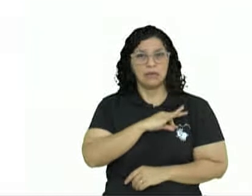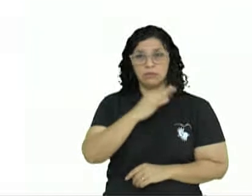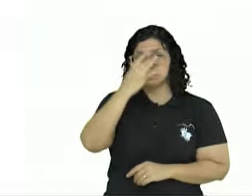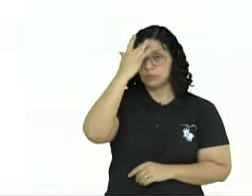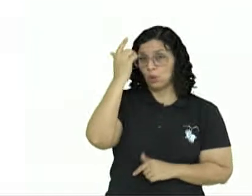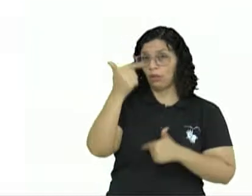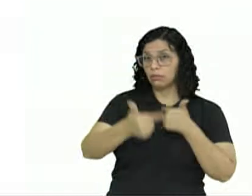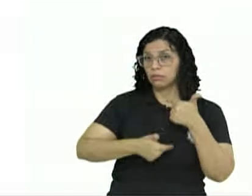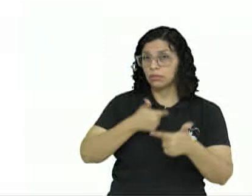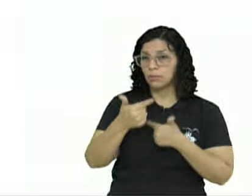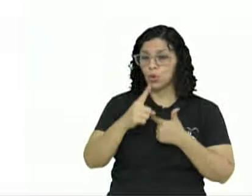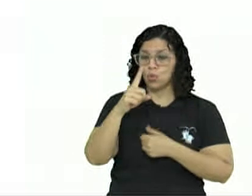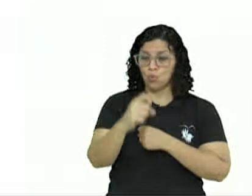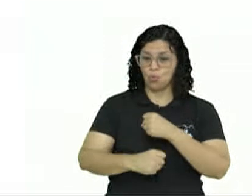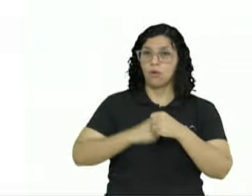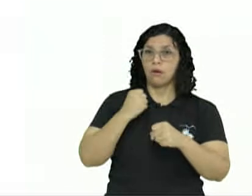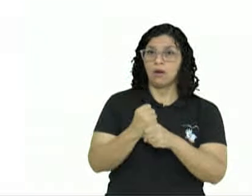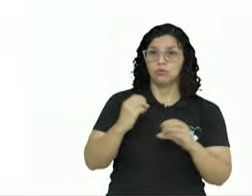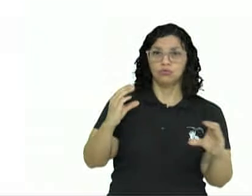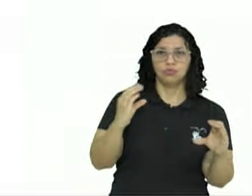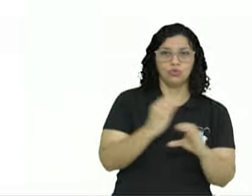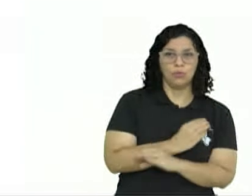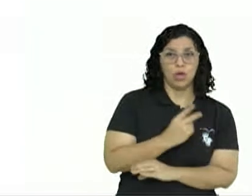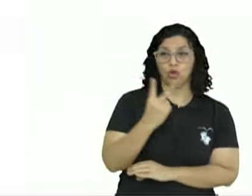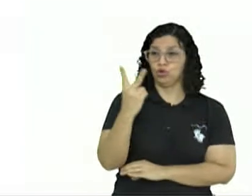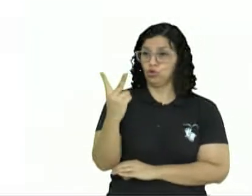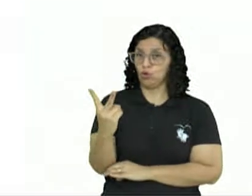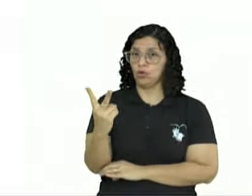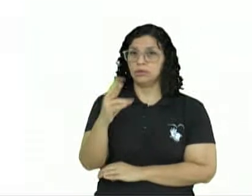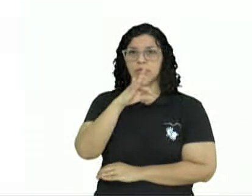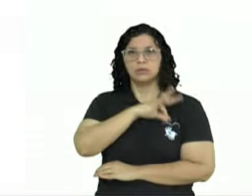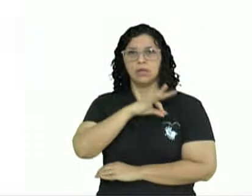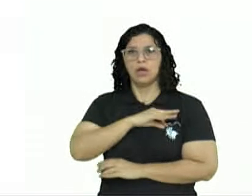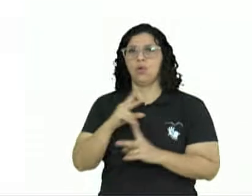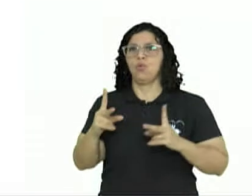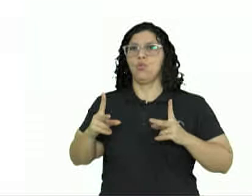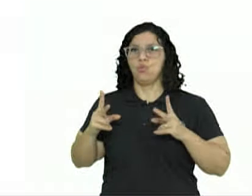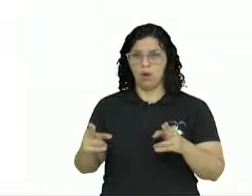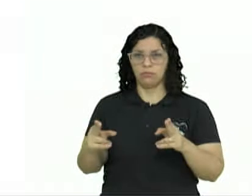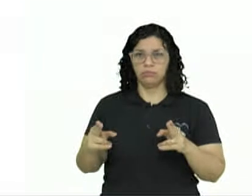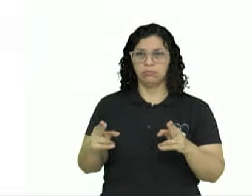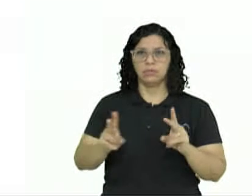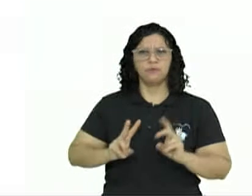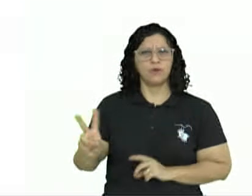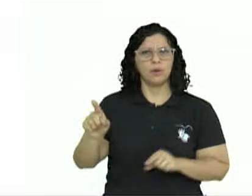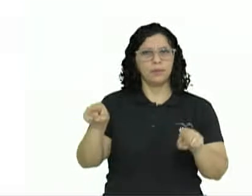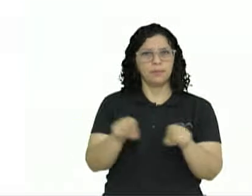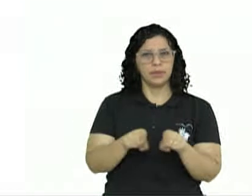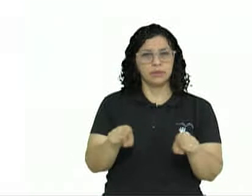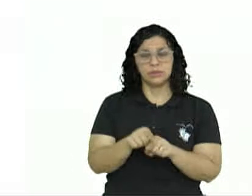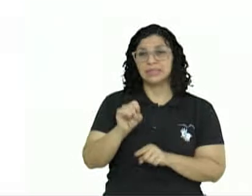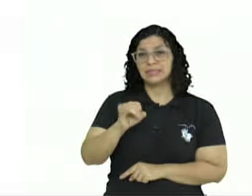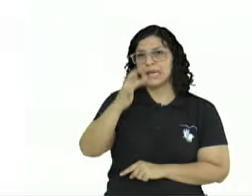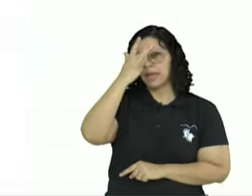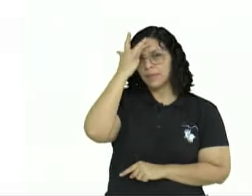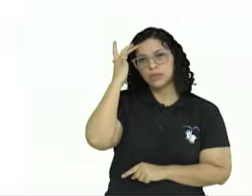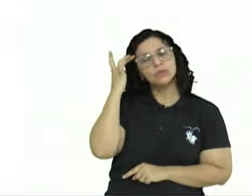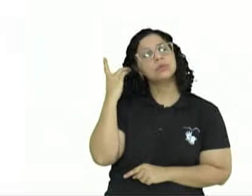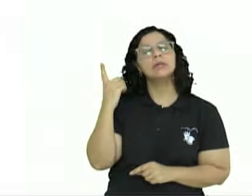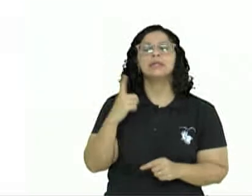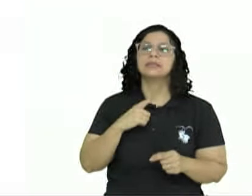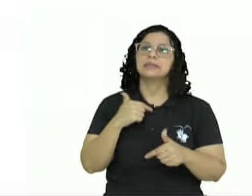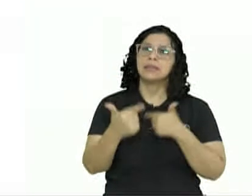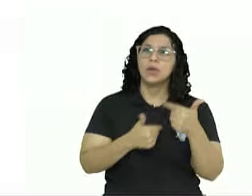ano completo, os 2 salários serão iguais, terão o mesmo valor. Se a pessoa trabalhou uma parte